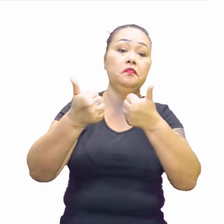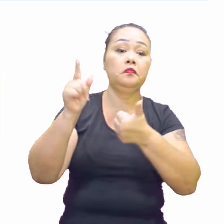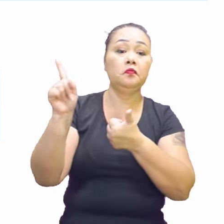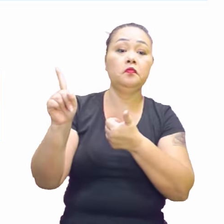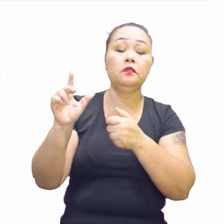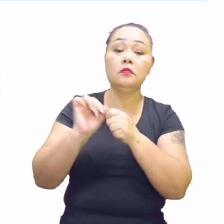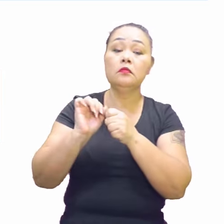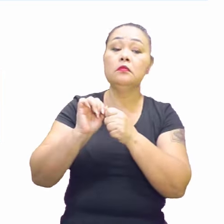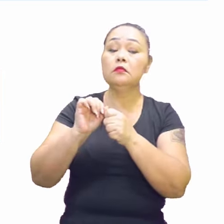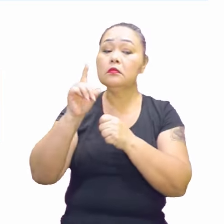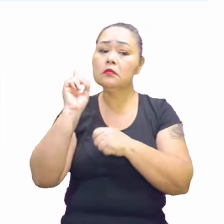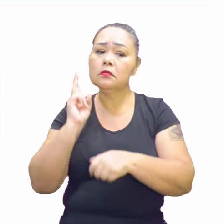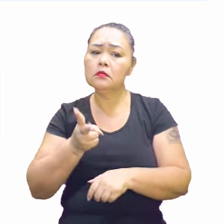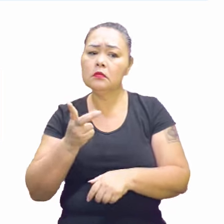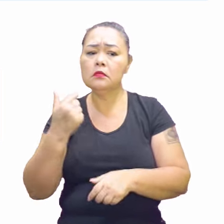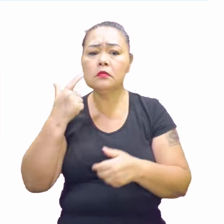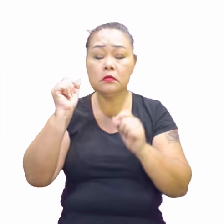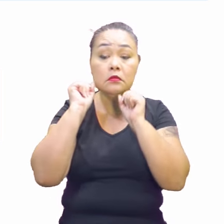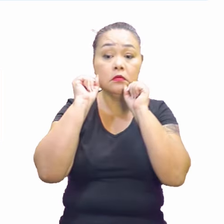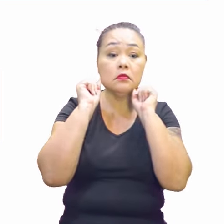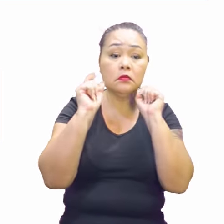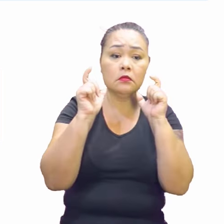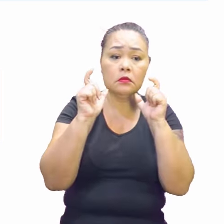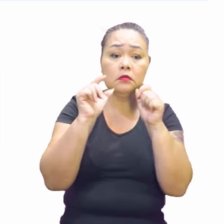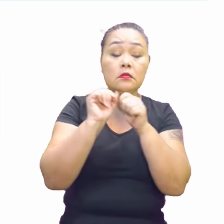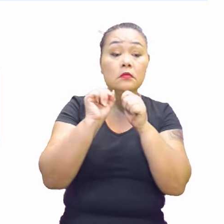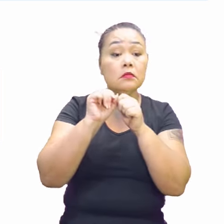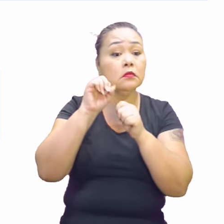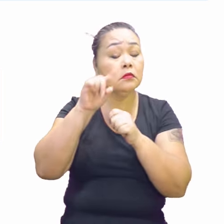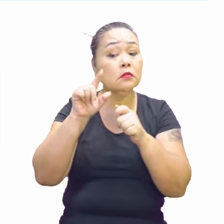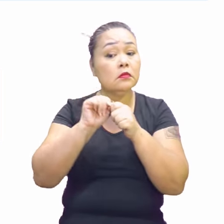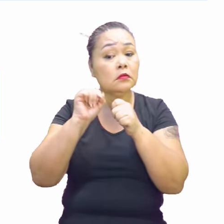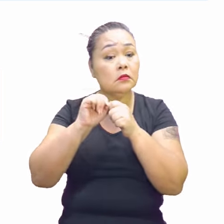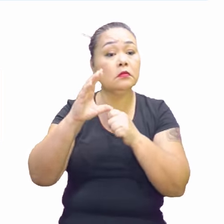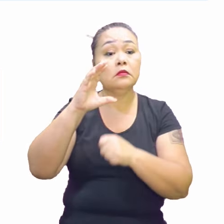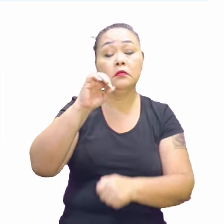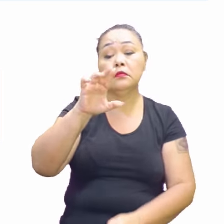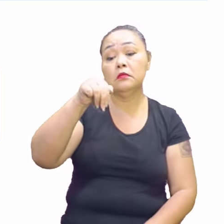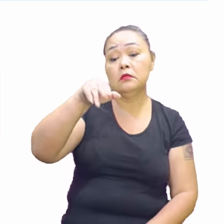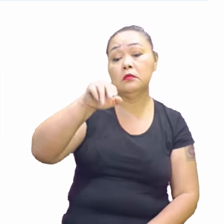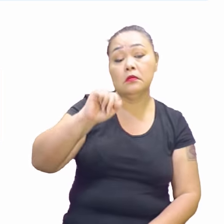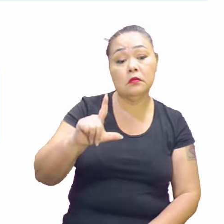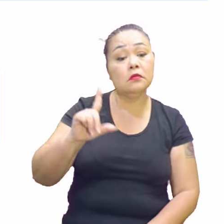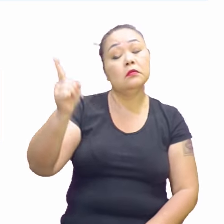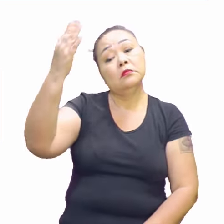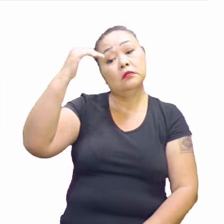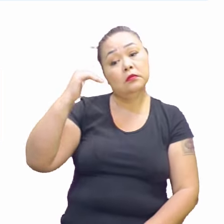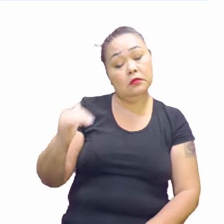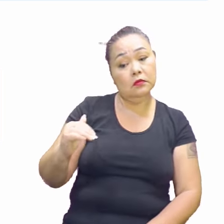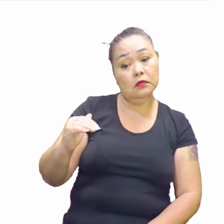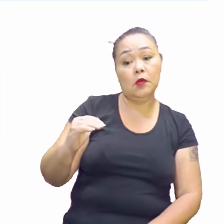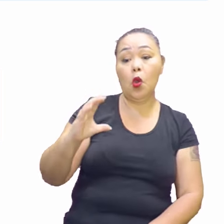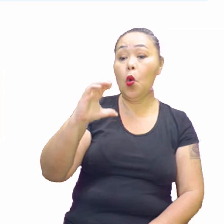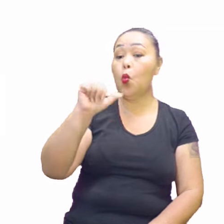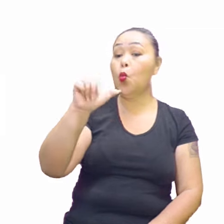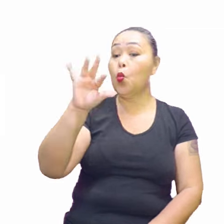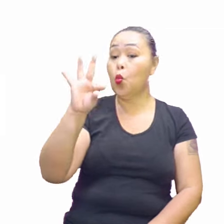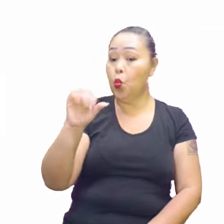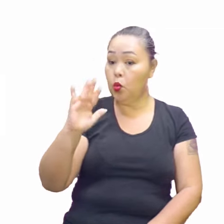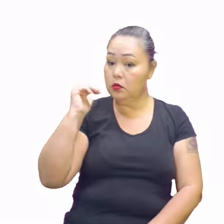aqui. Aí você sempre vai ficar atento, né? Se está na linguagem coloquial, se está na linguagem